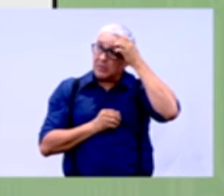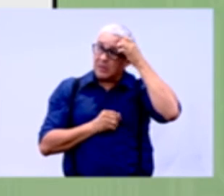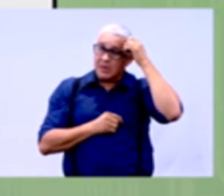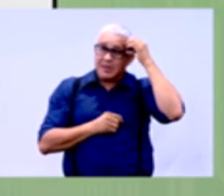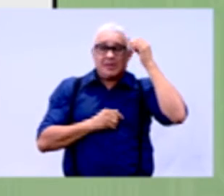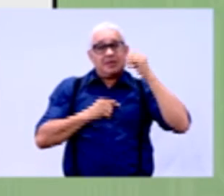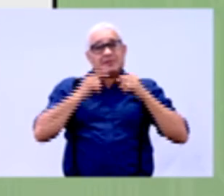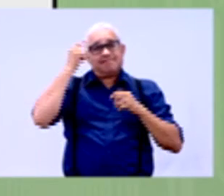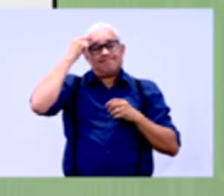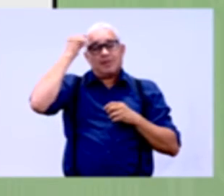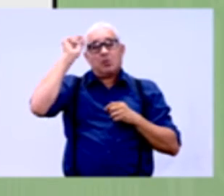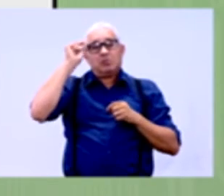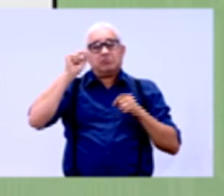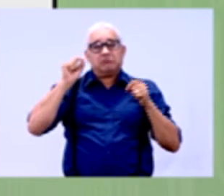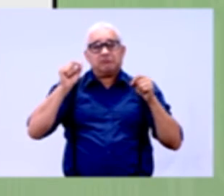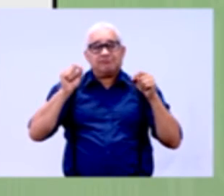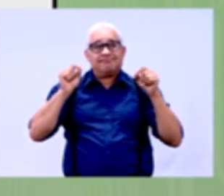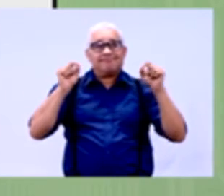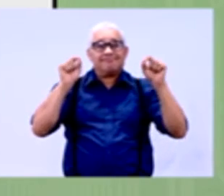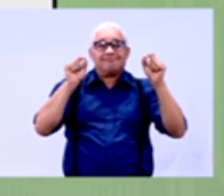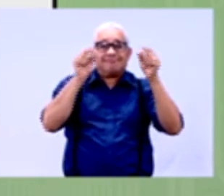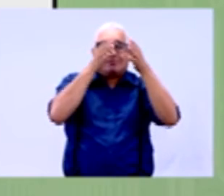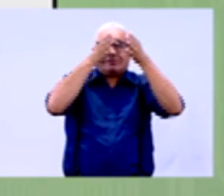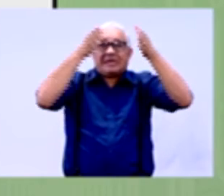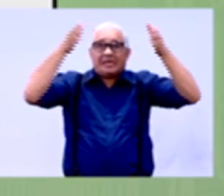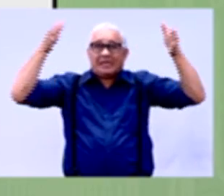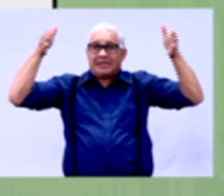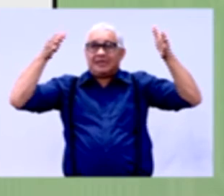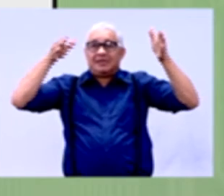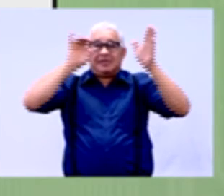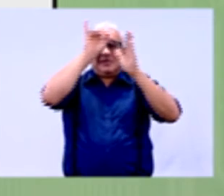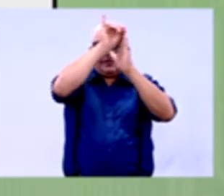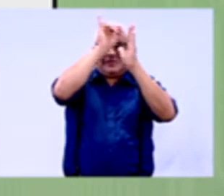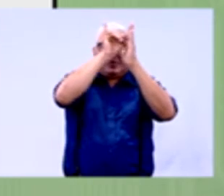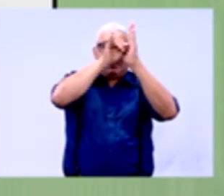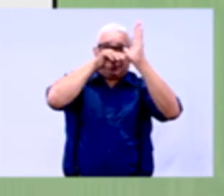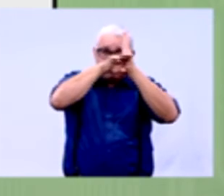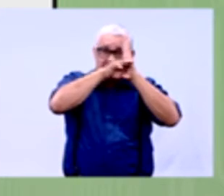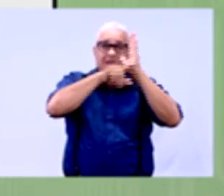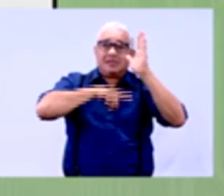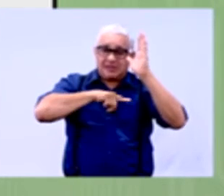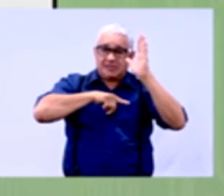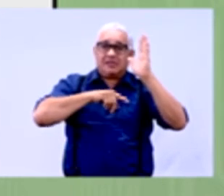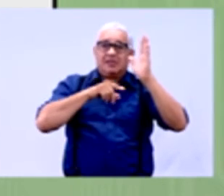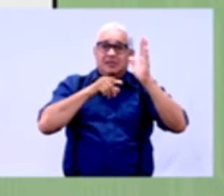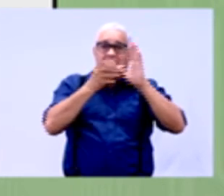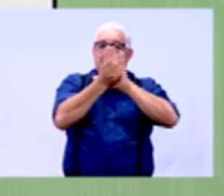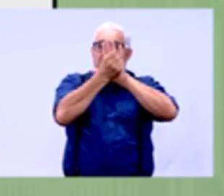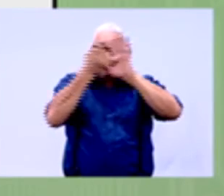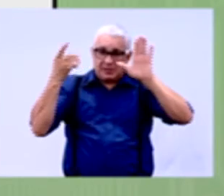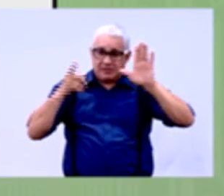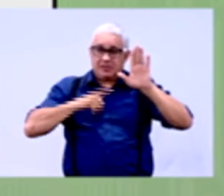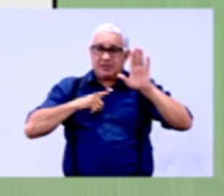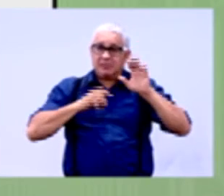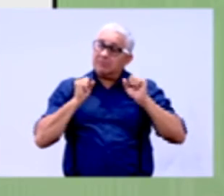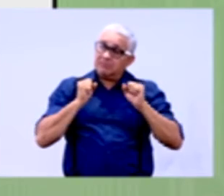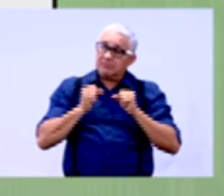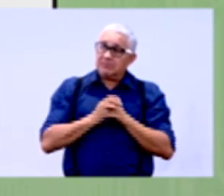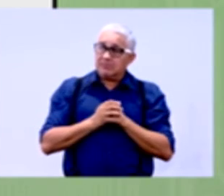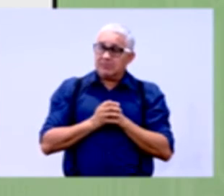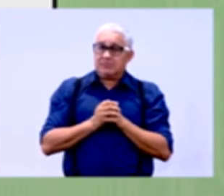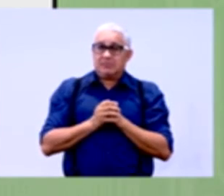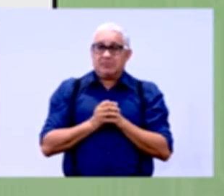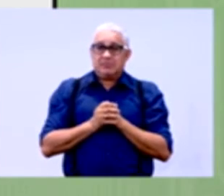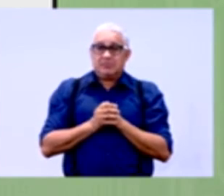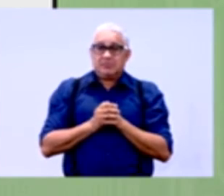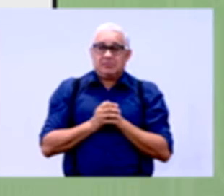noção do tamanho de implementações que esta aplicação possa vir